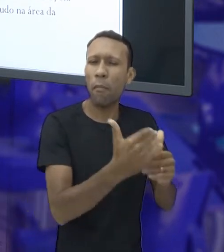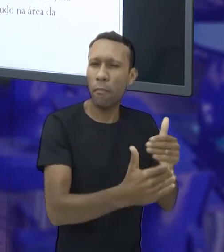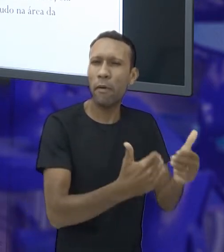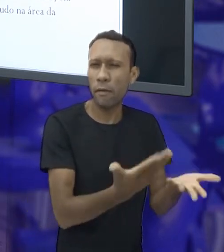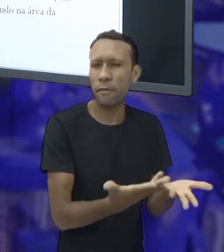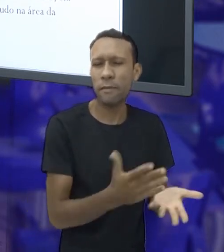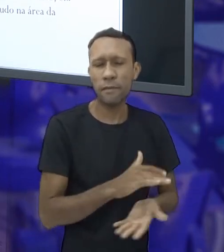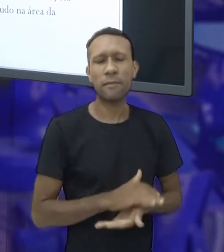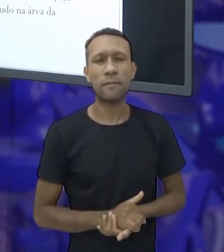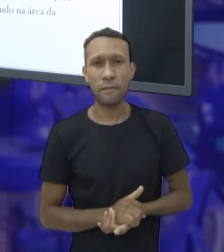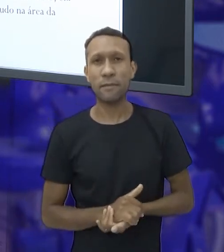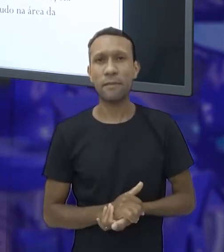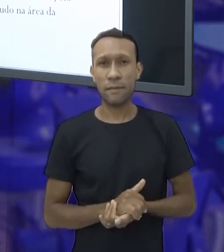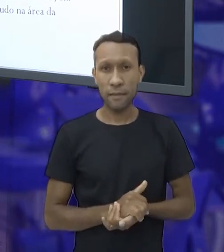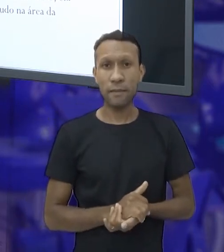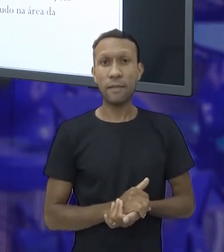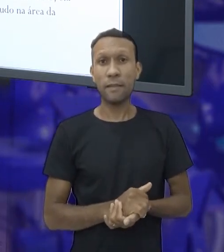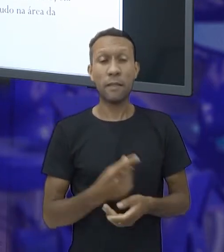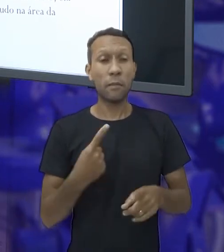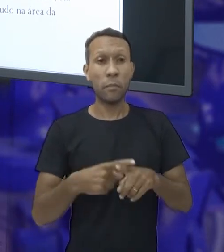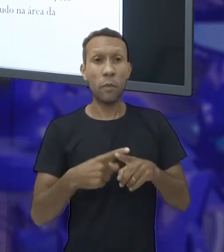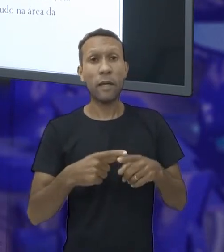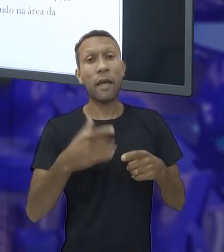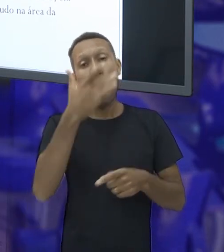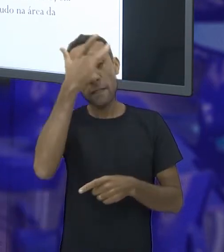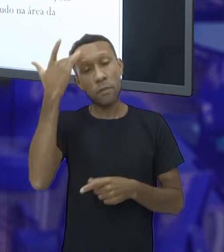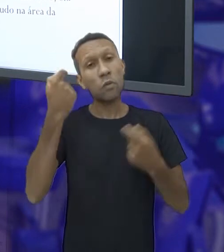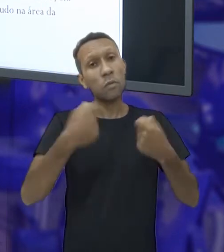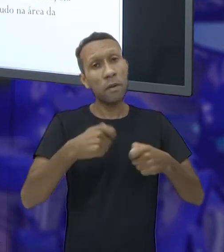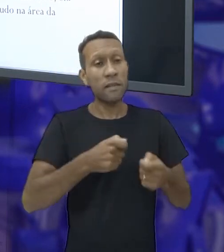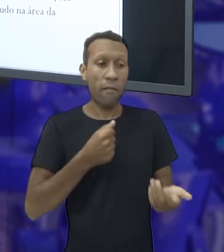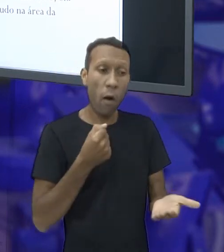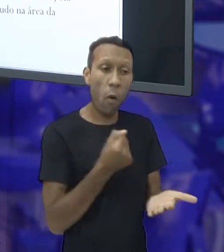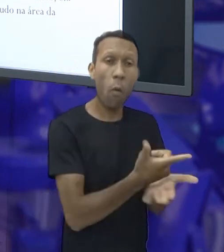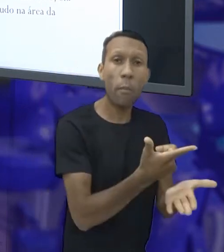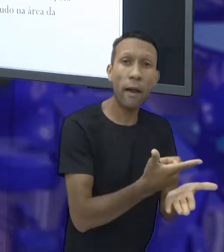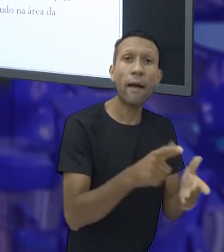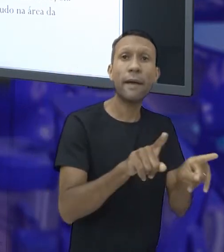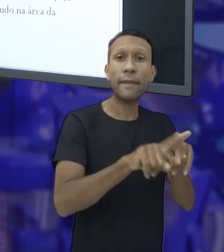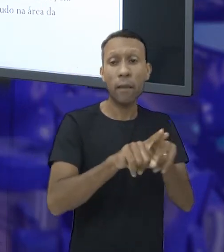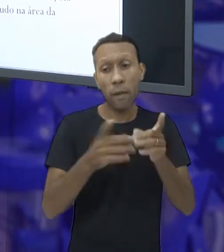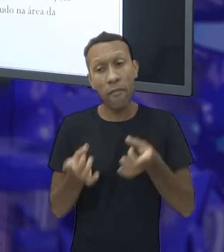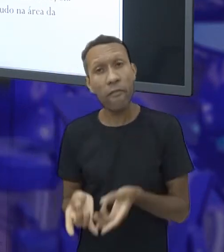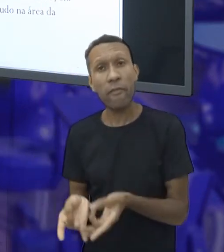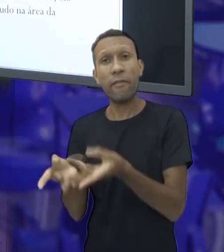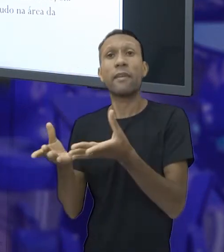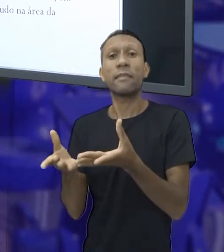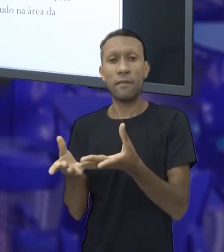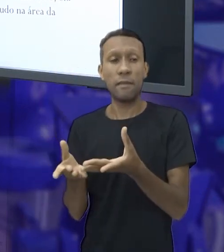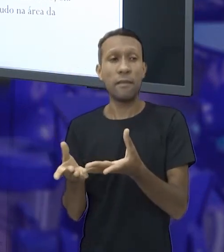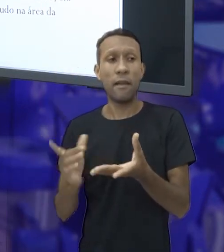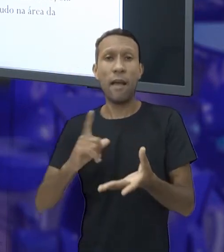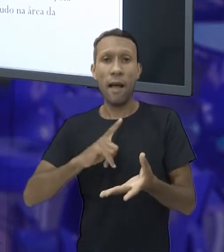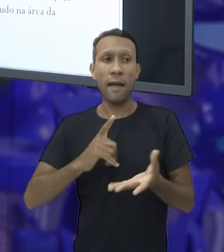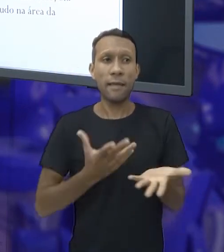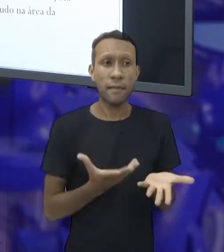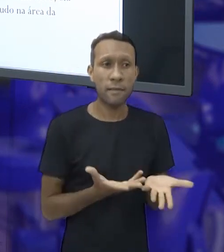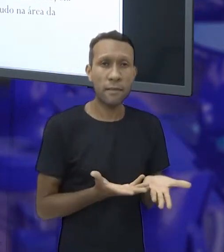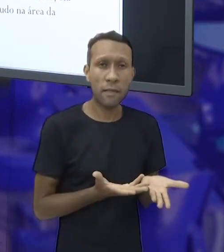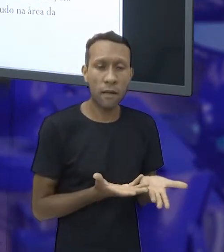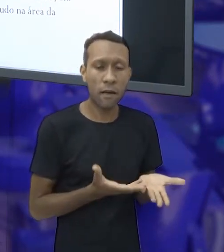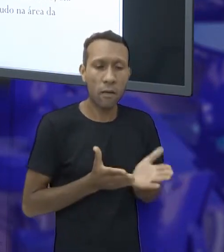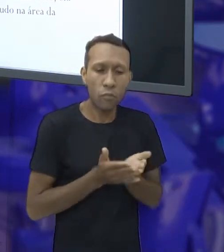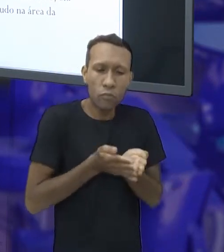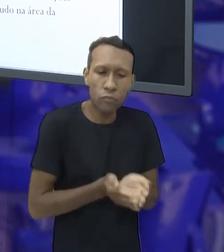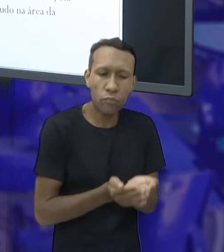variados mercados, produtores e consumidores de bens, produtos e serviços em escala mundial. Isso é a globalização. Então, de acordo com